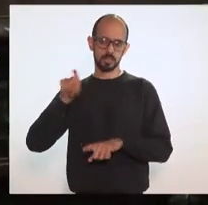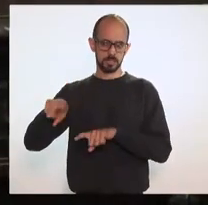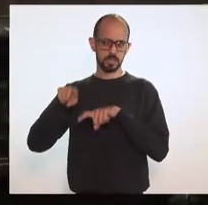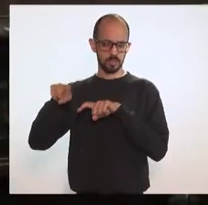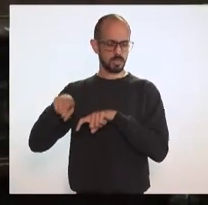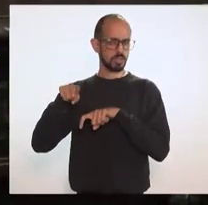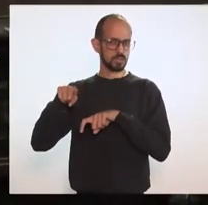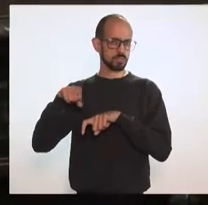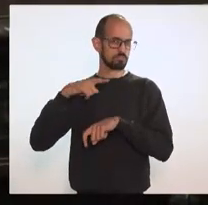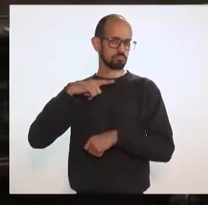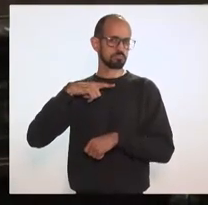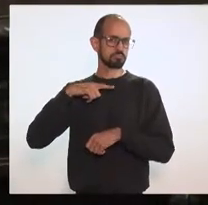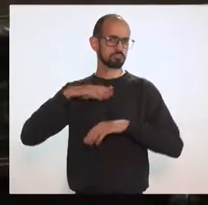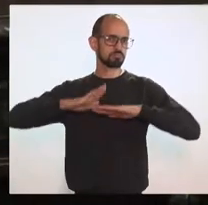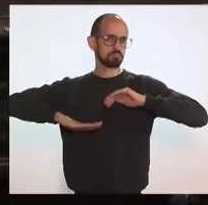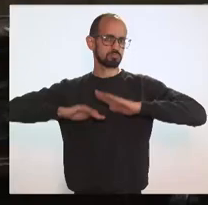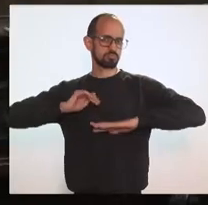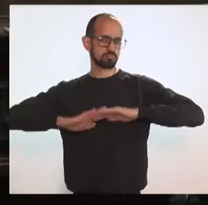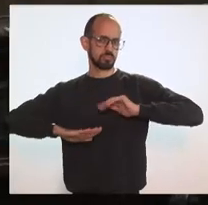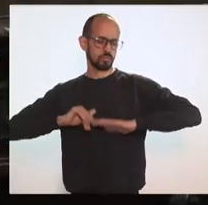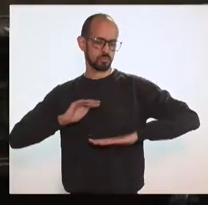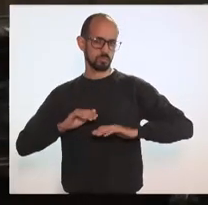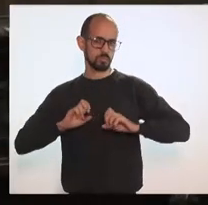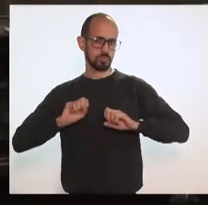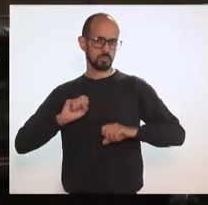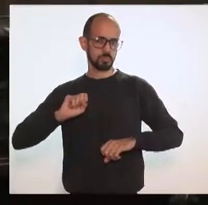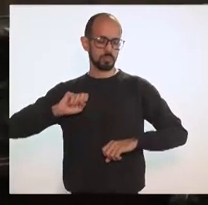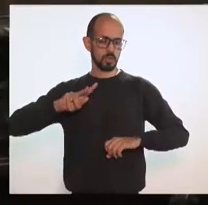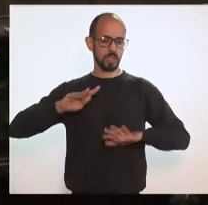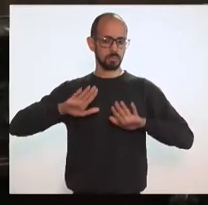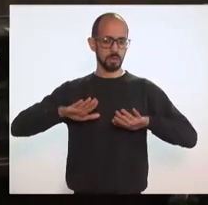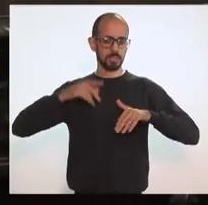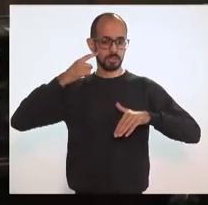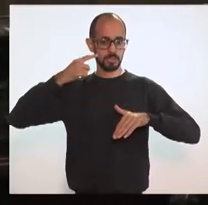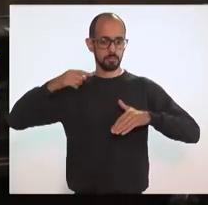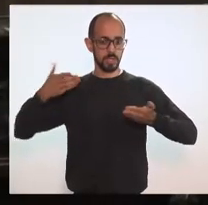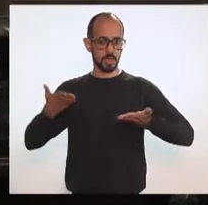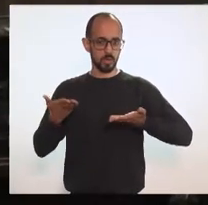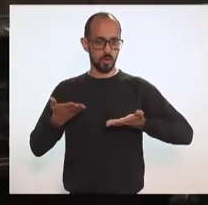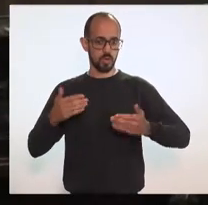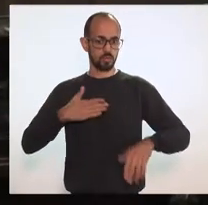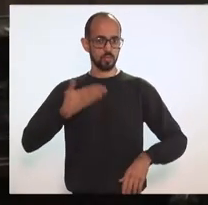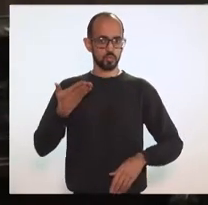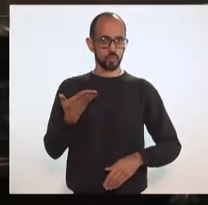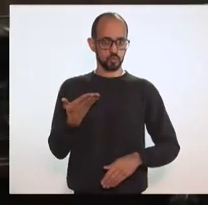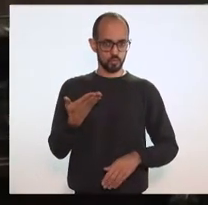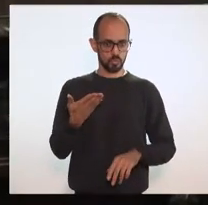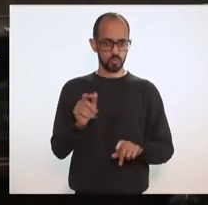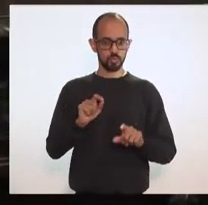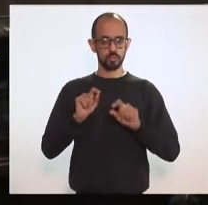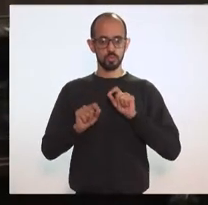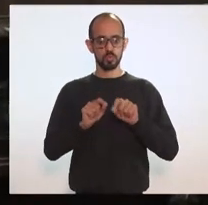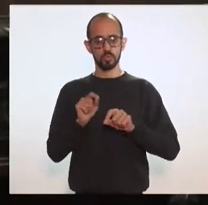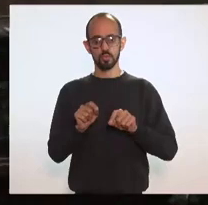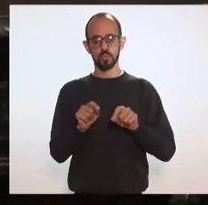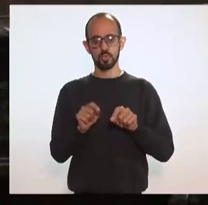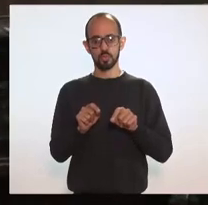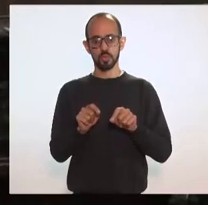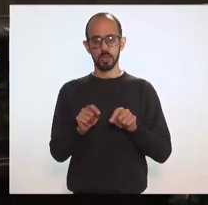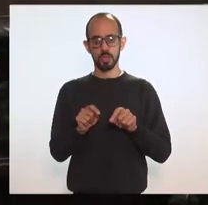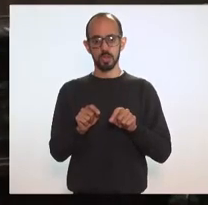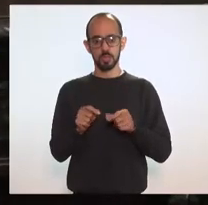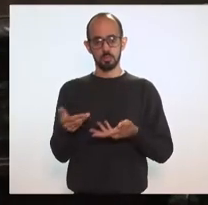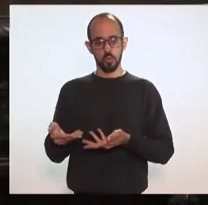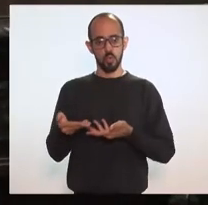pois bem pois bem e esta semana fui surpreendido foi surpreendido é